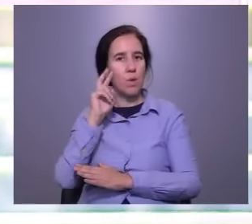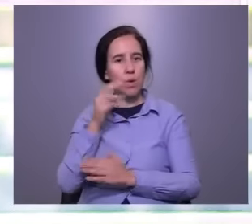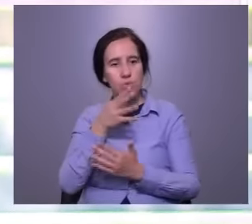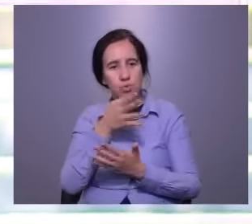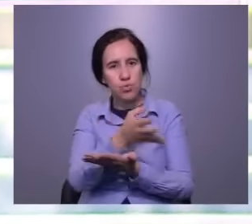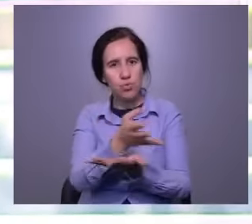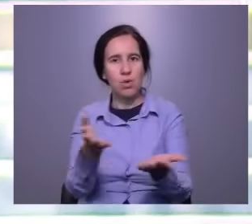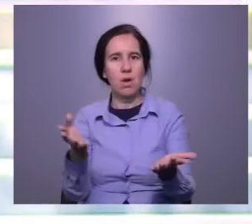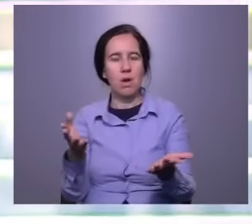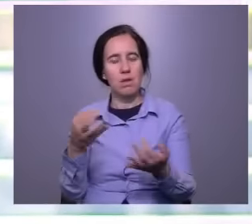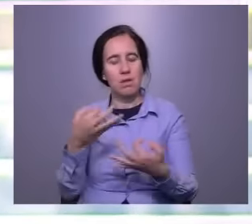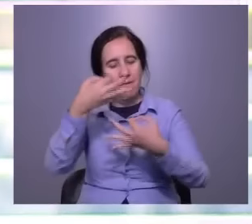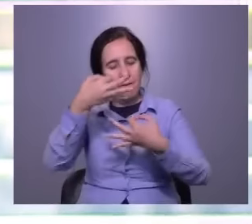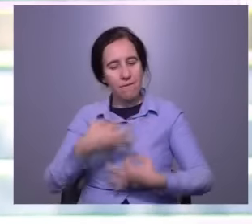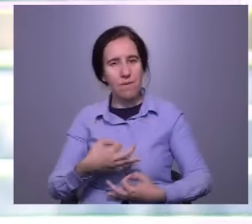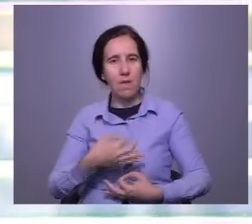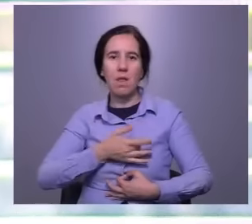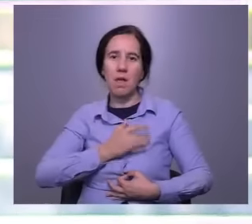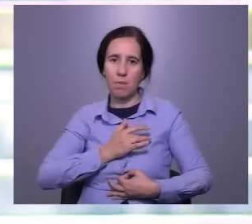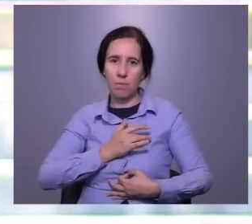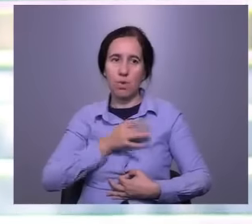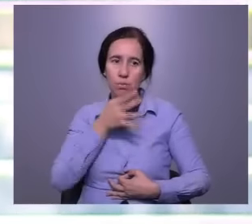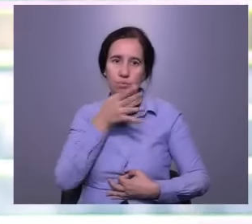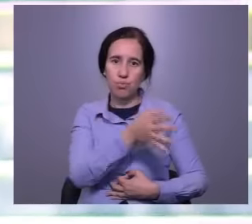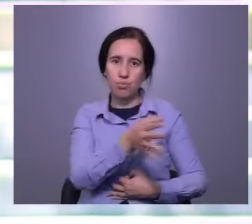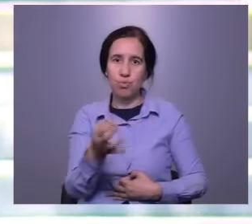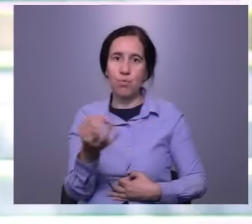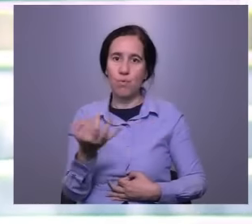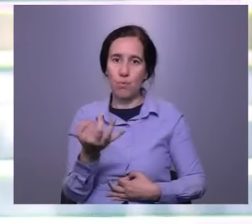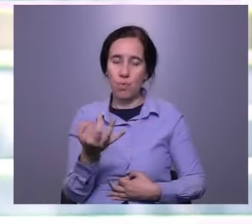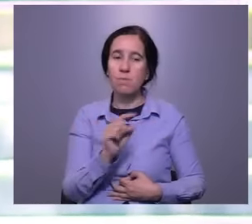deles trilharem outros caminhos.